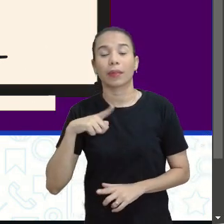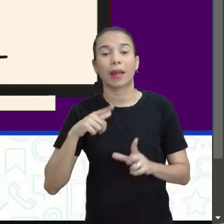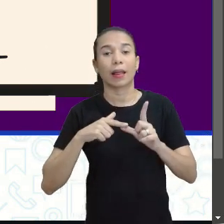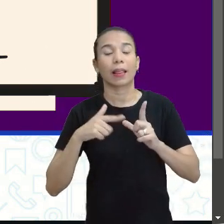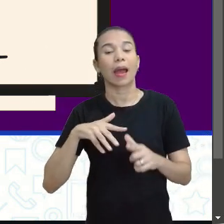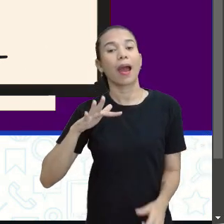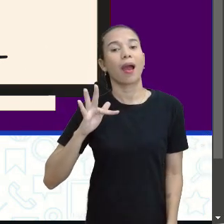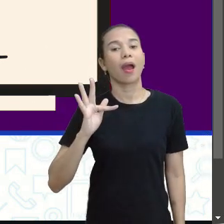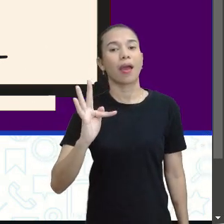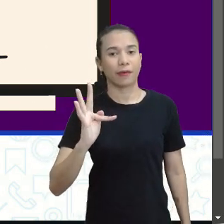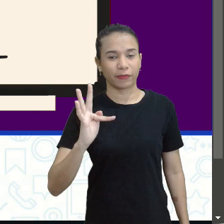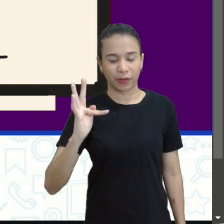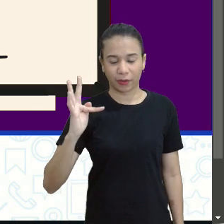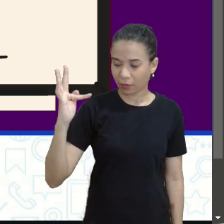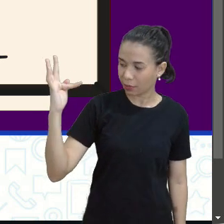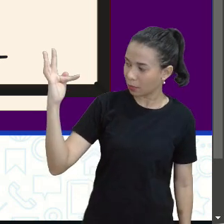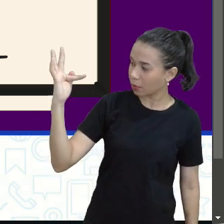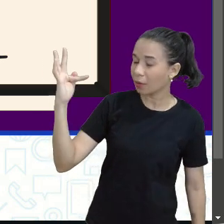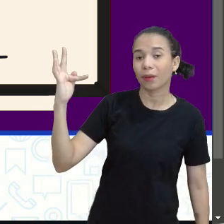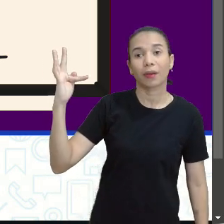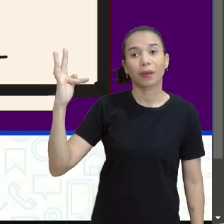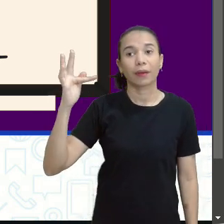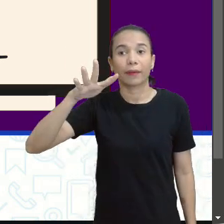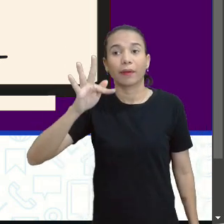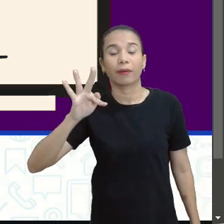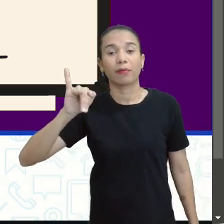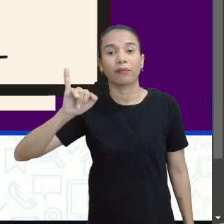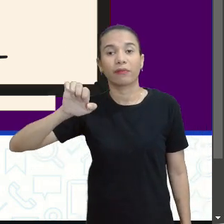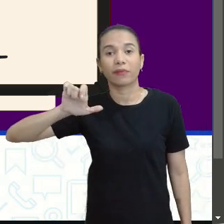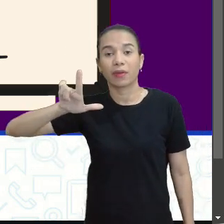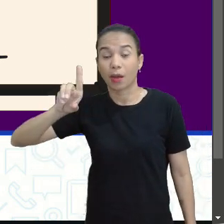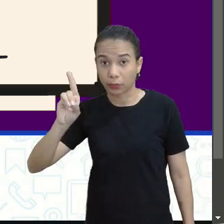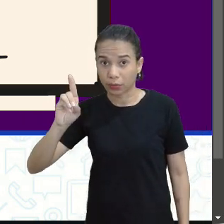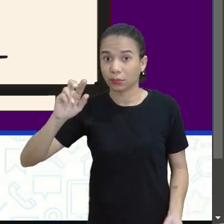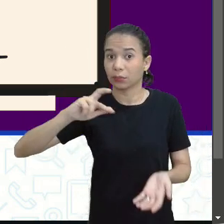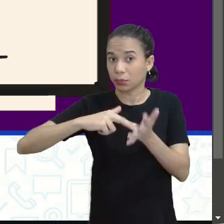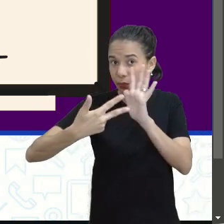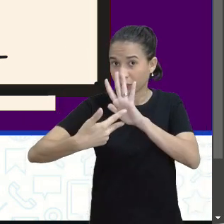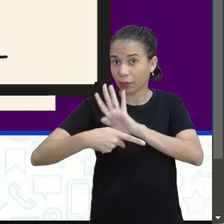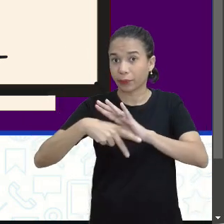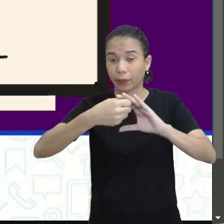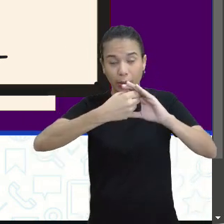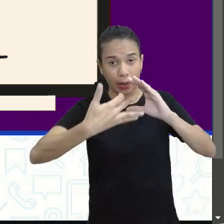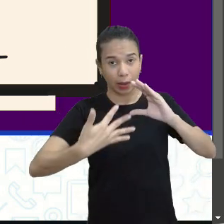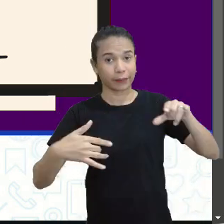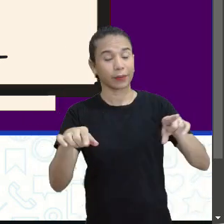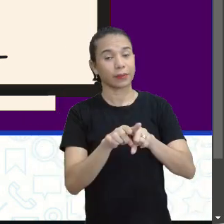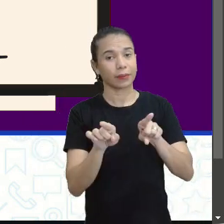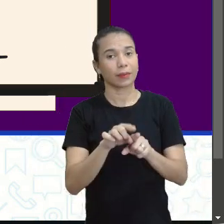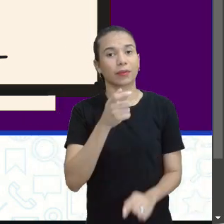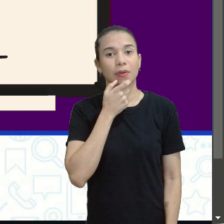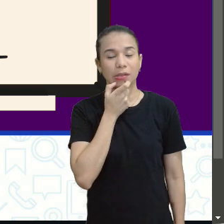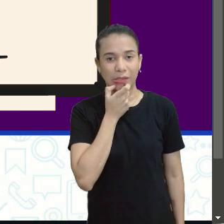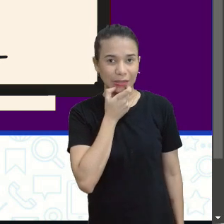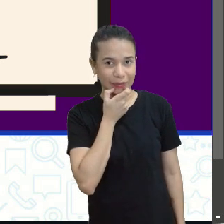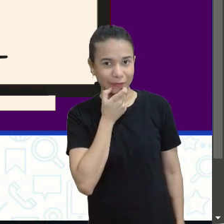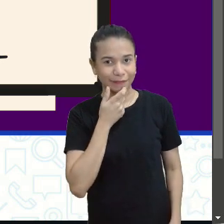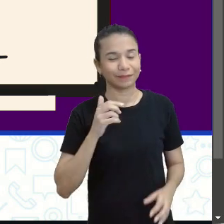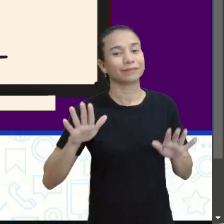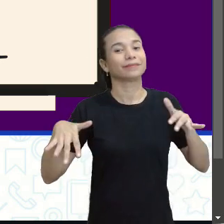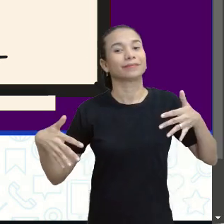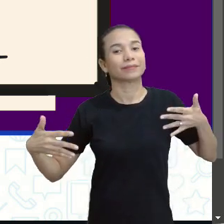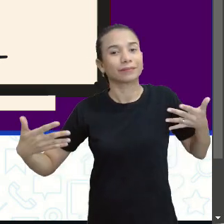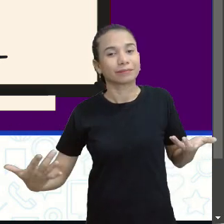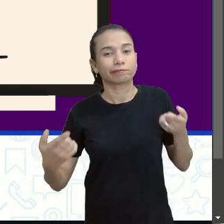F, né? Que aí significa field na classificação, também em inglês.